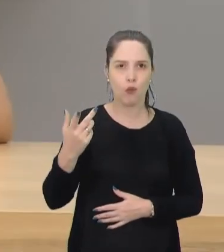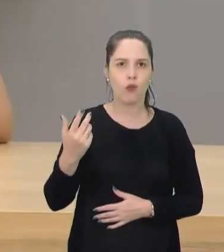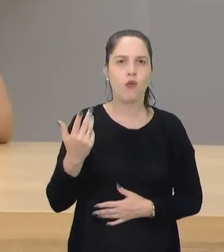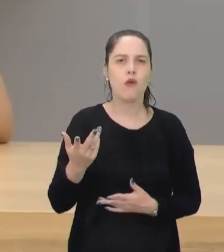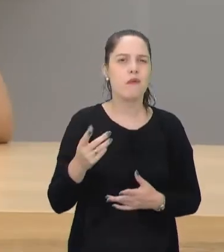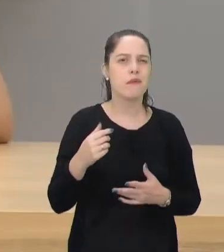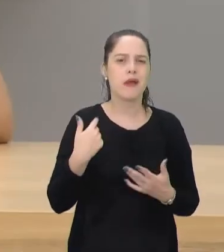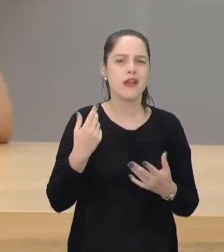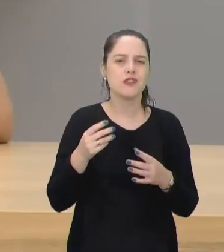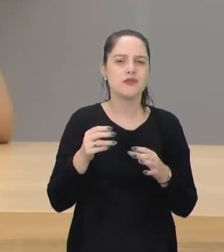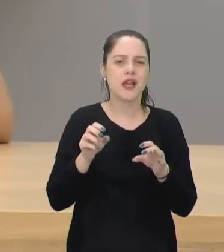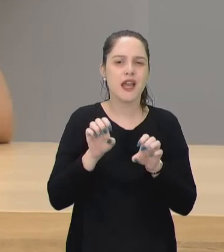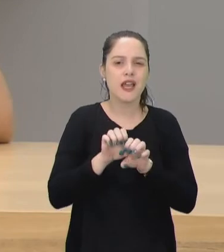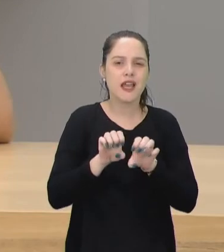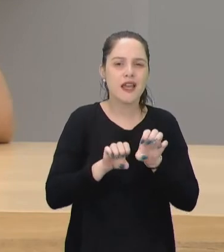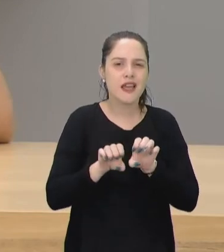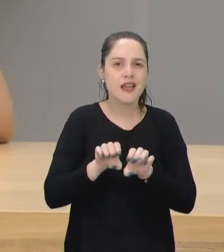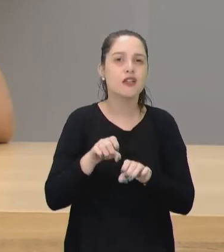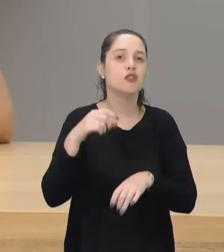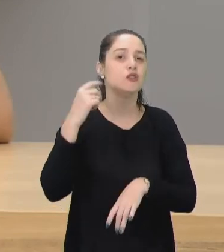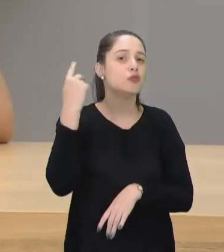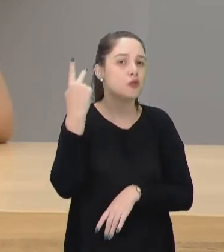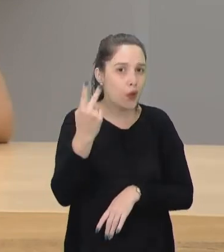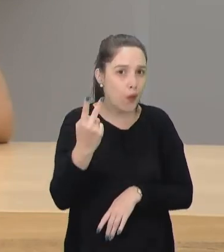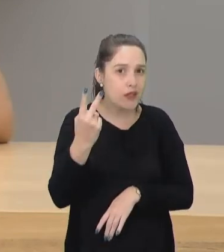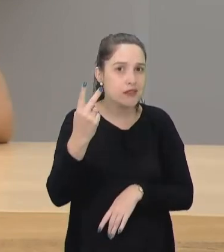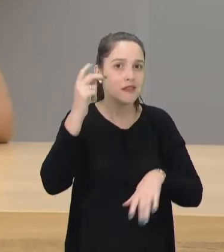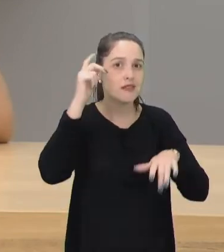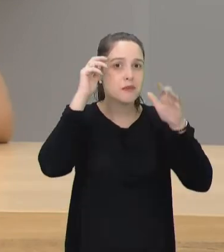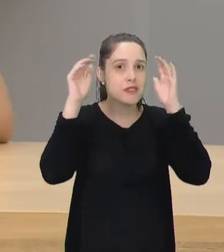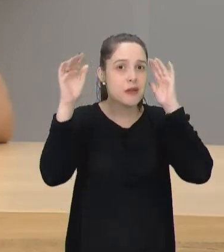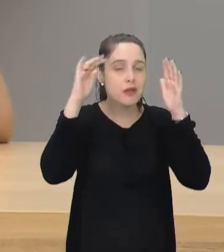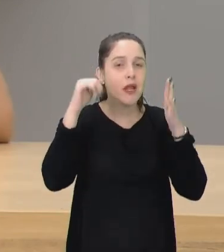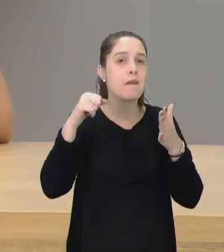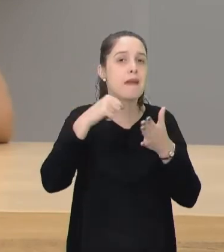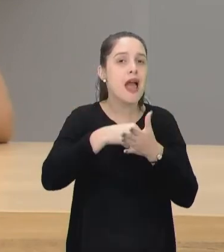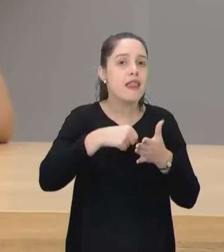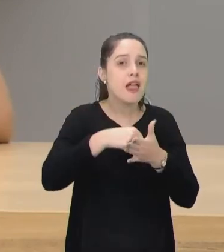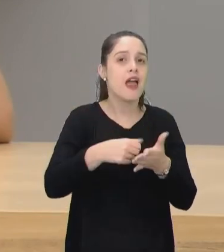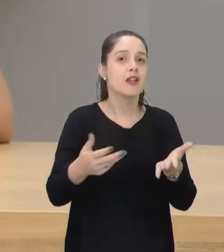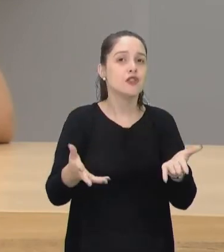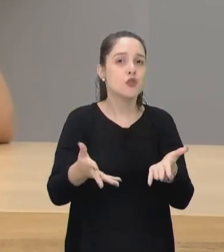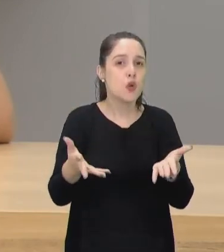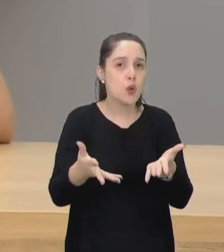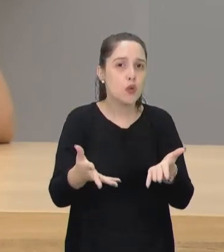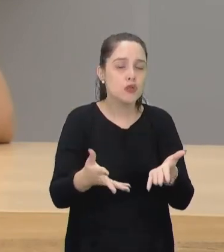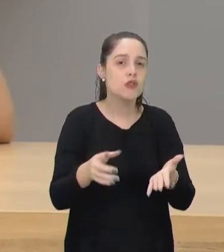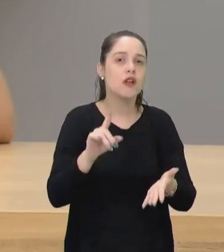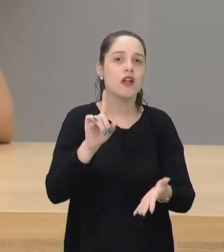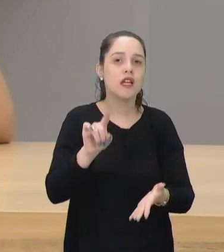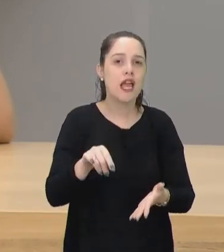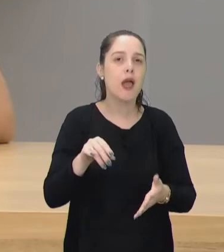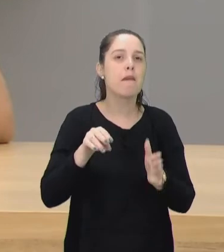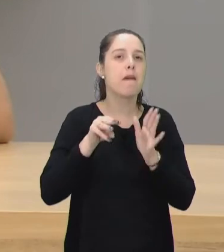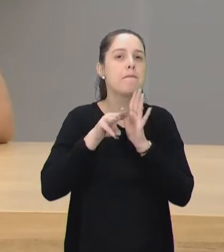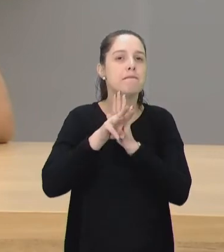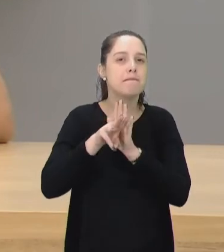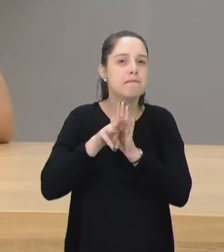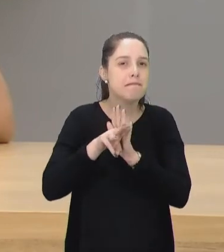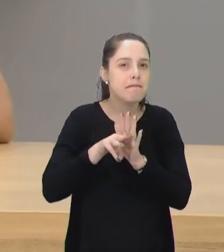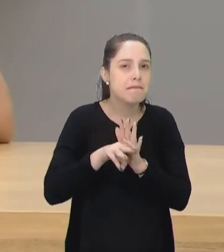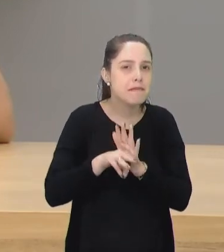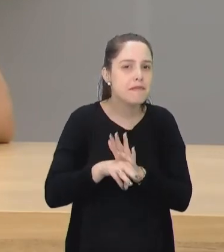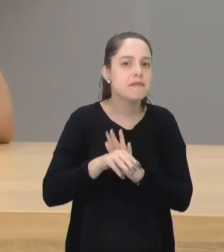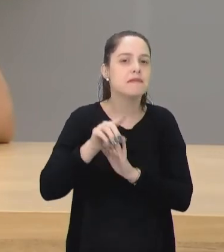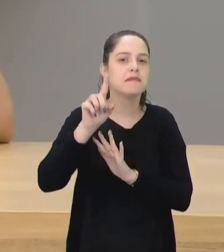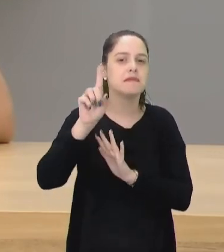vai estruturar esses dois pensamentos, essa batalha de hoje, através de uma metodologia que é